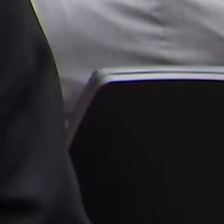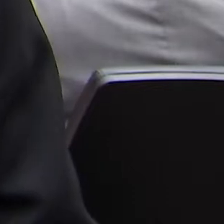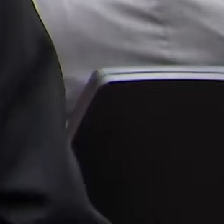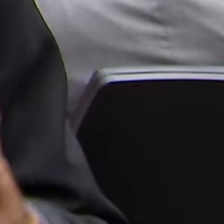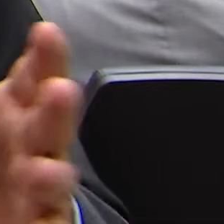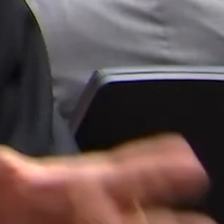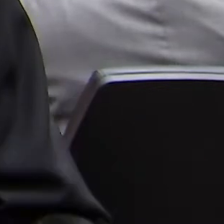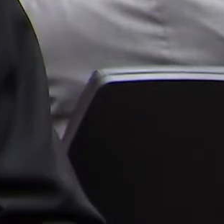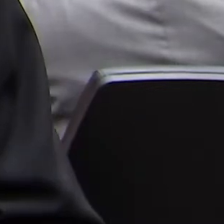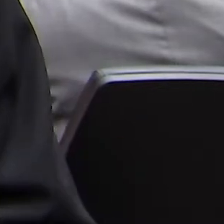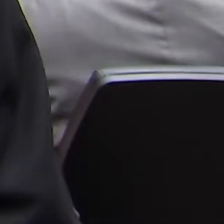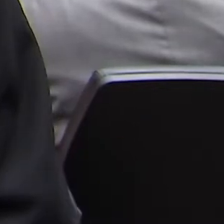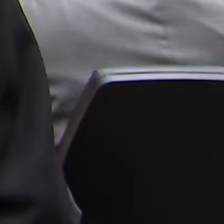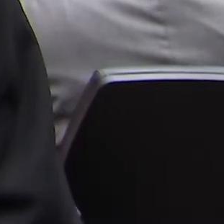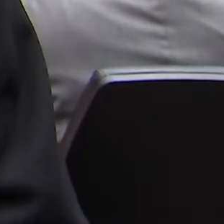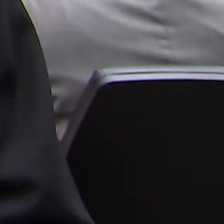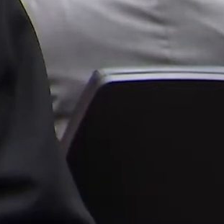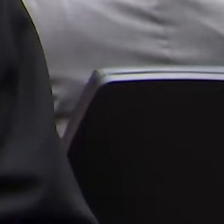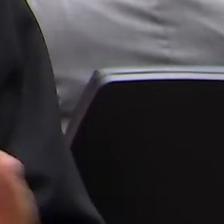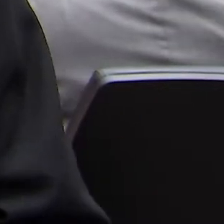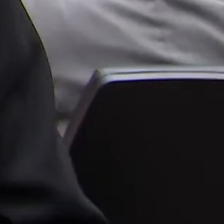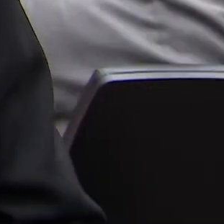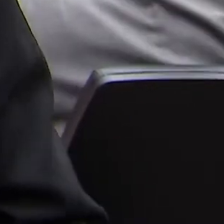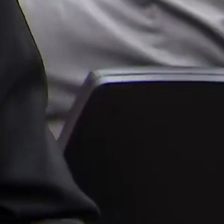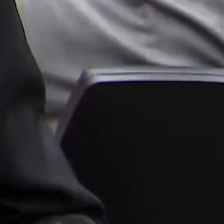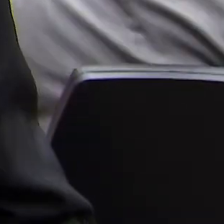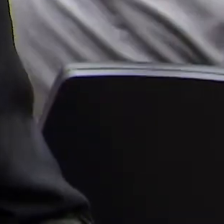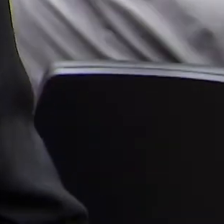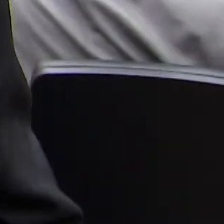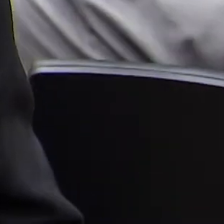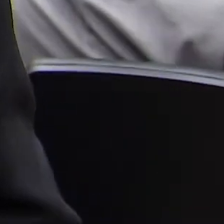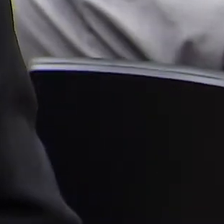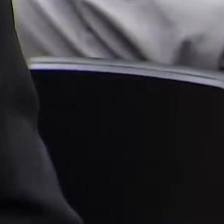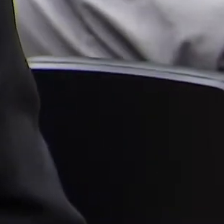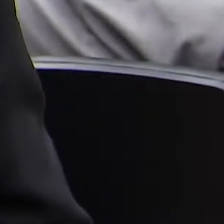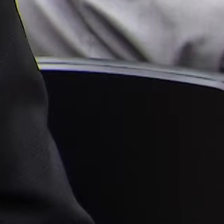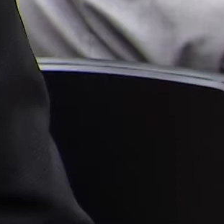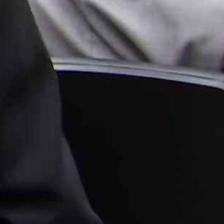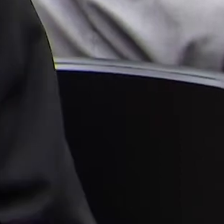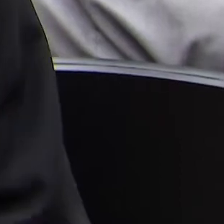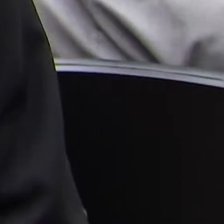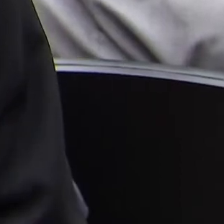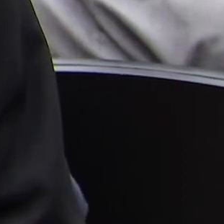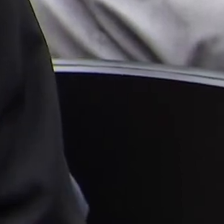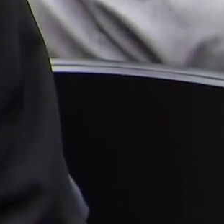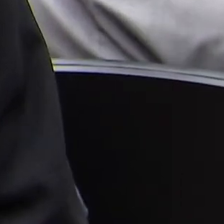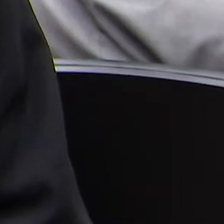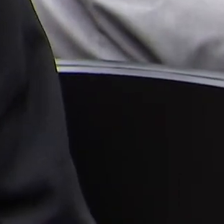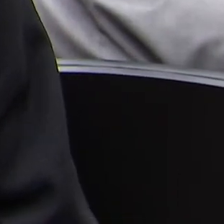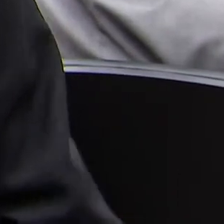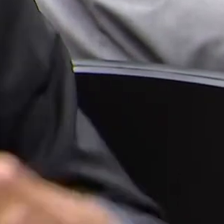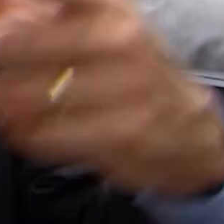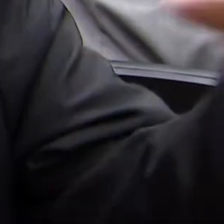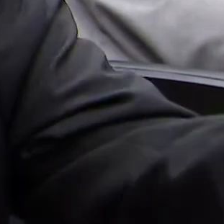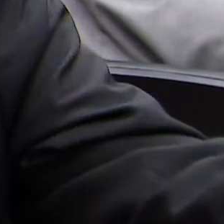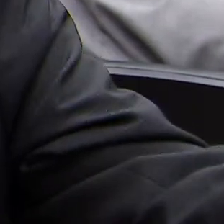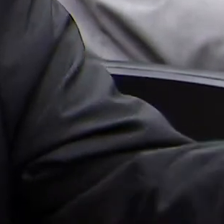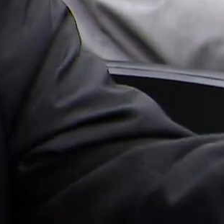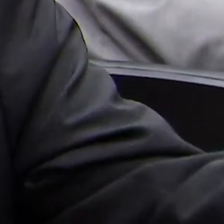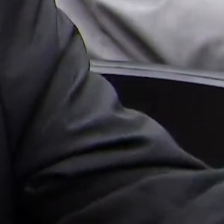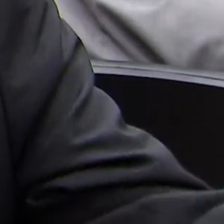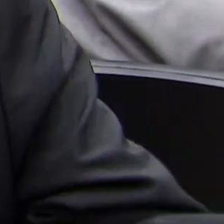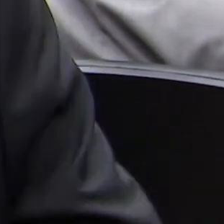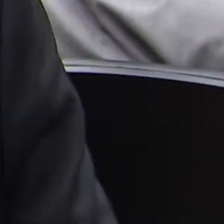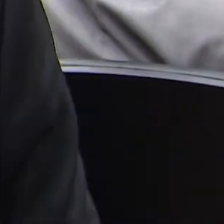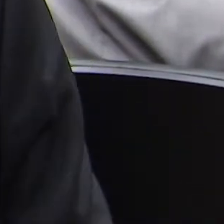serviços para um serviço novo, você melhora o atendimento dos que existem e facilita a vida daquelas pessoas que